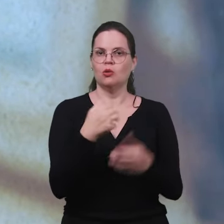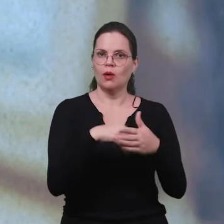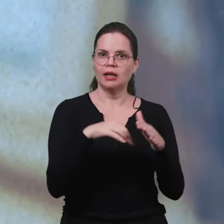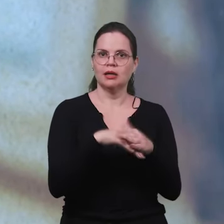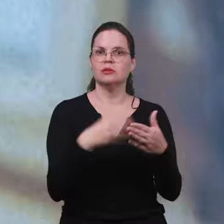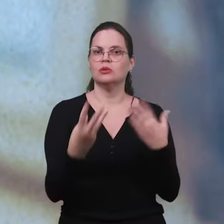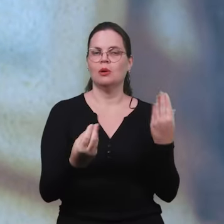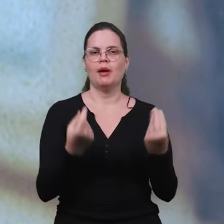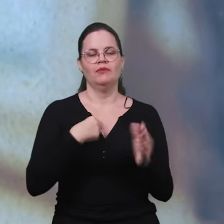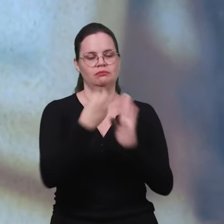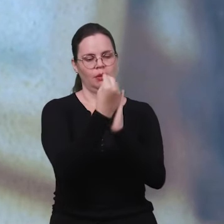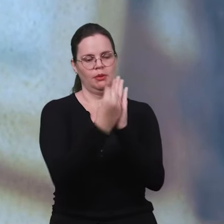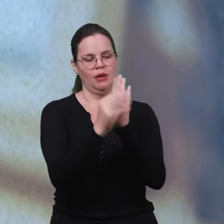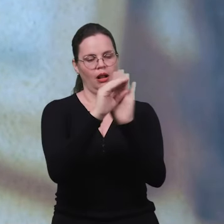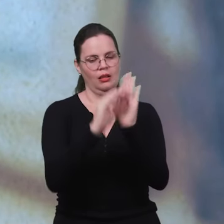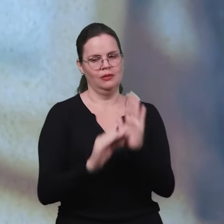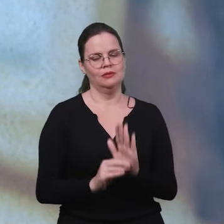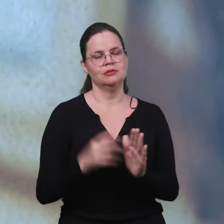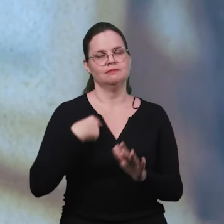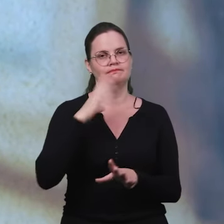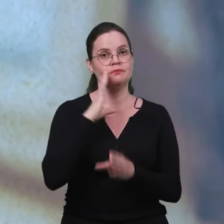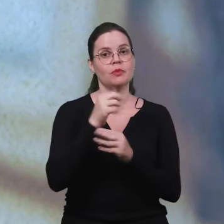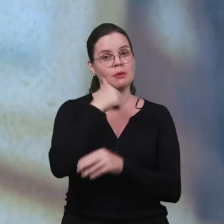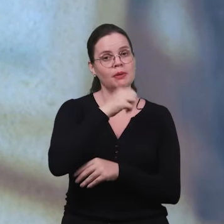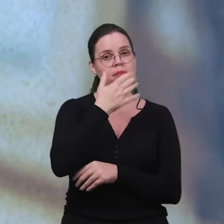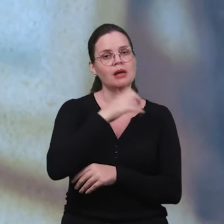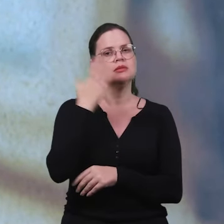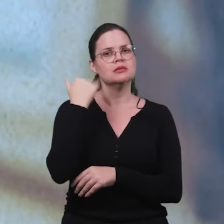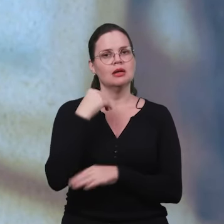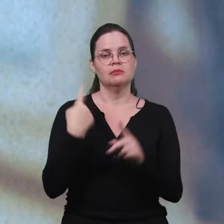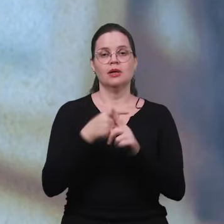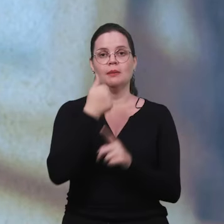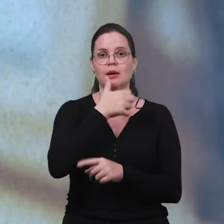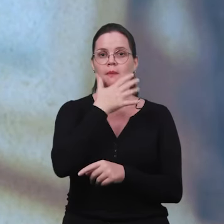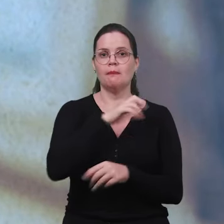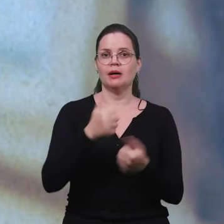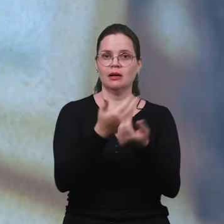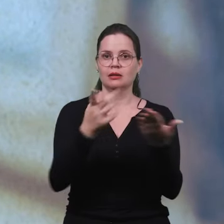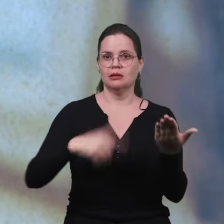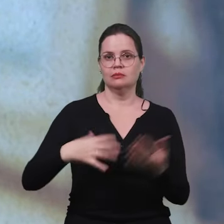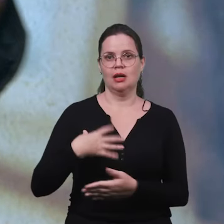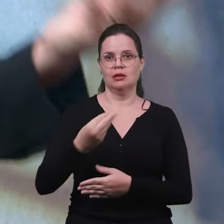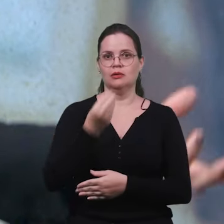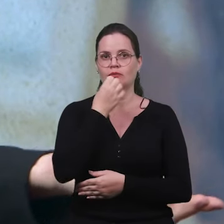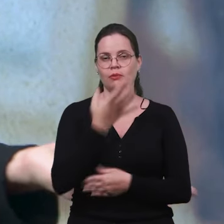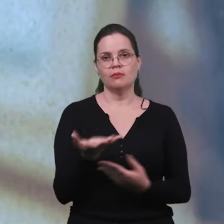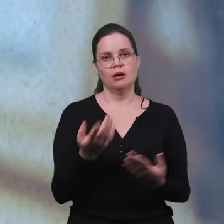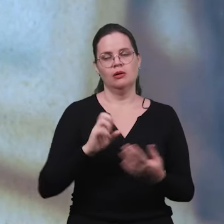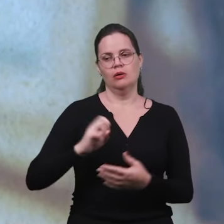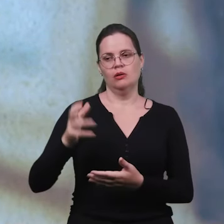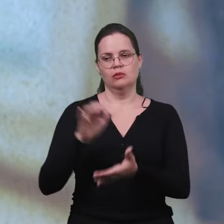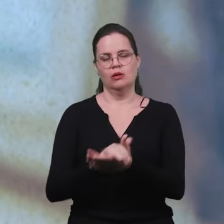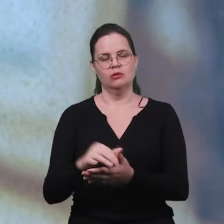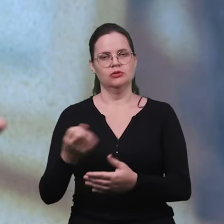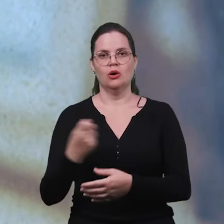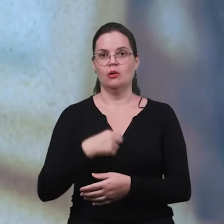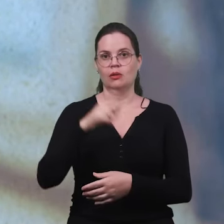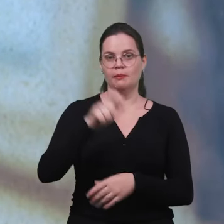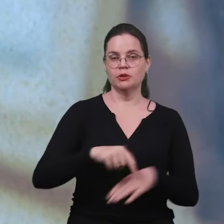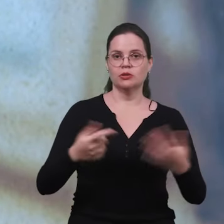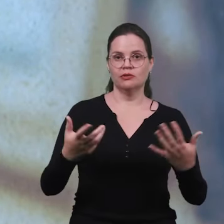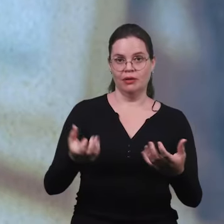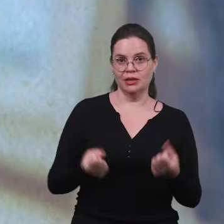vai incluindo as cláusulas necessárias, né? Porque tudo que os pais querem é deixar os filhos bem, ou o cônjuge, enfim, né? A pessoa que vai